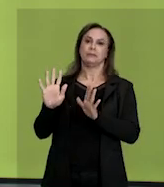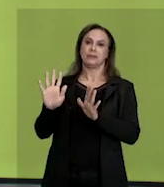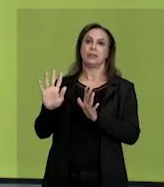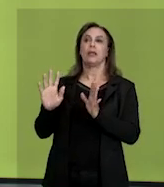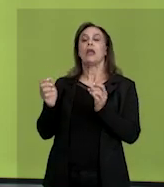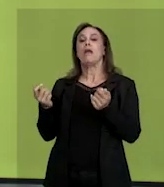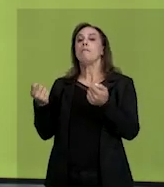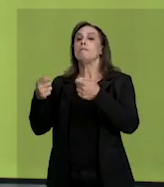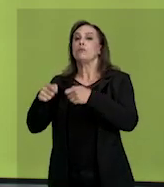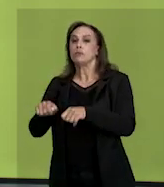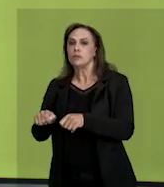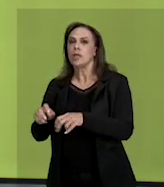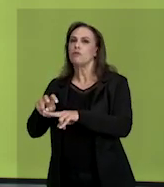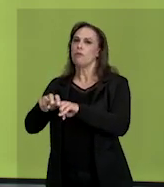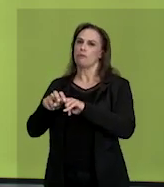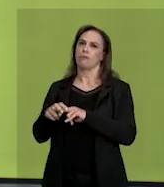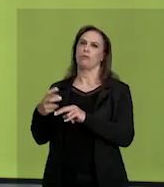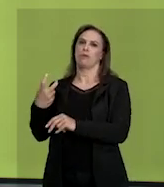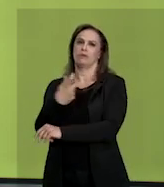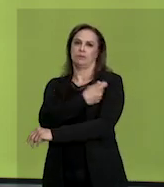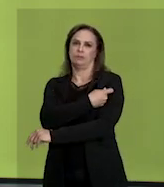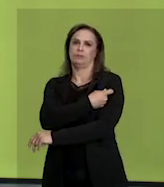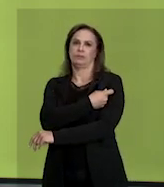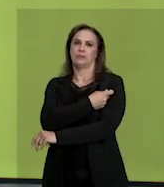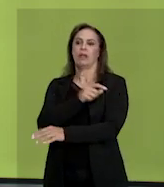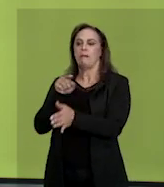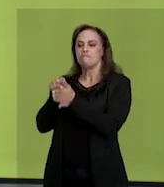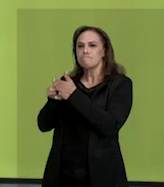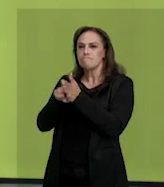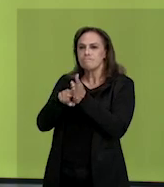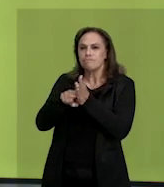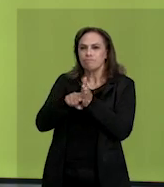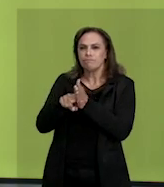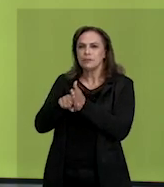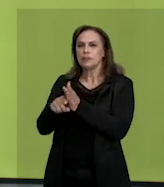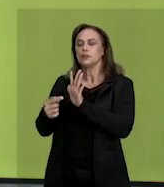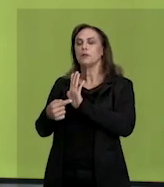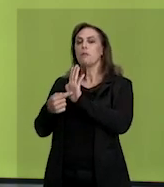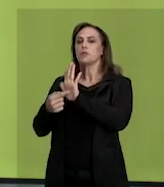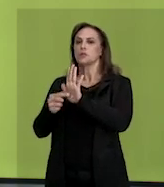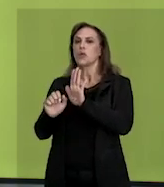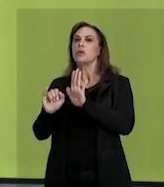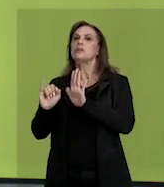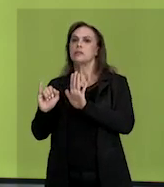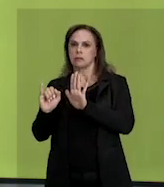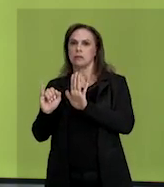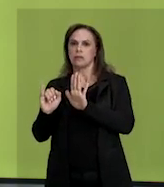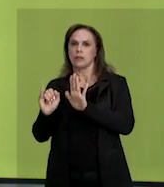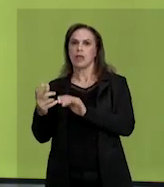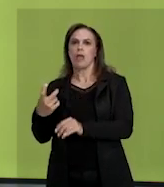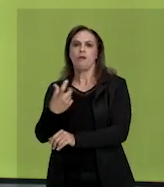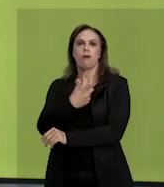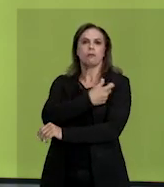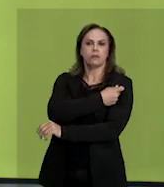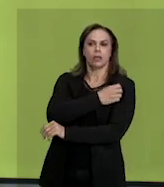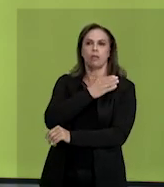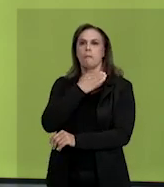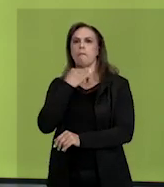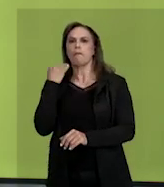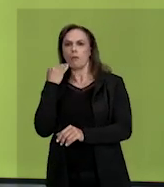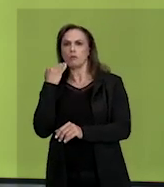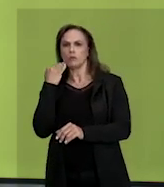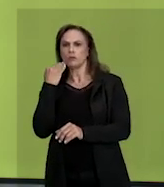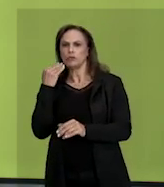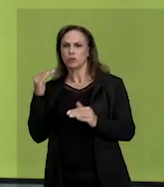estudo avaliou se houve correlação entre as mortes e a vacinação recente. Bom, quero chamar a atenção de